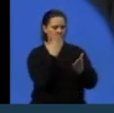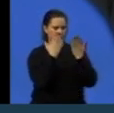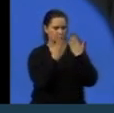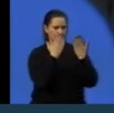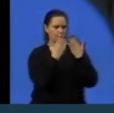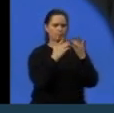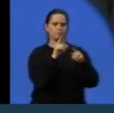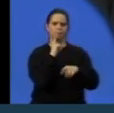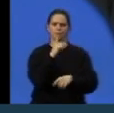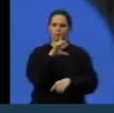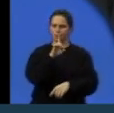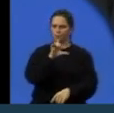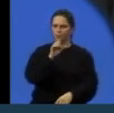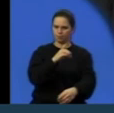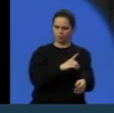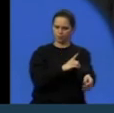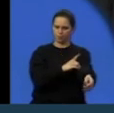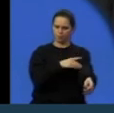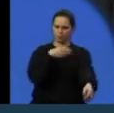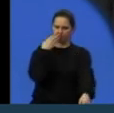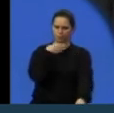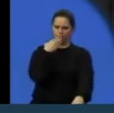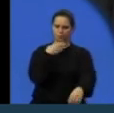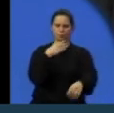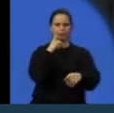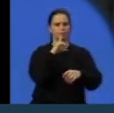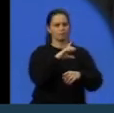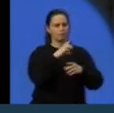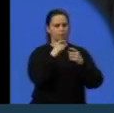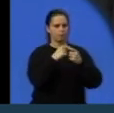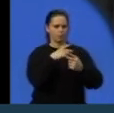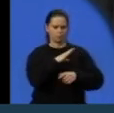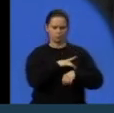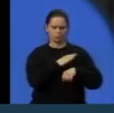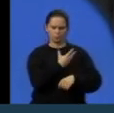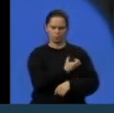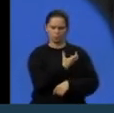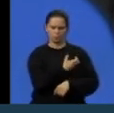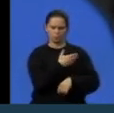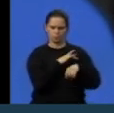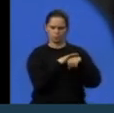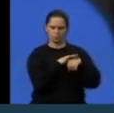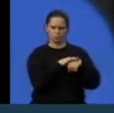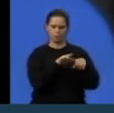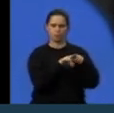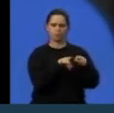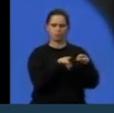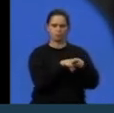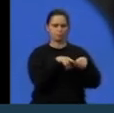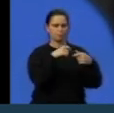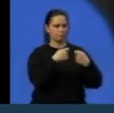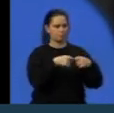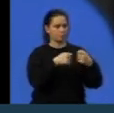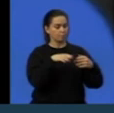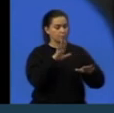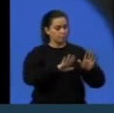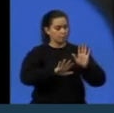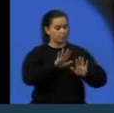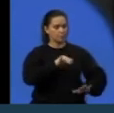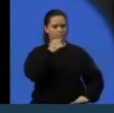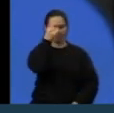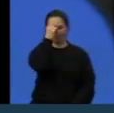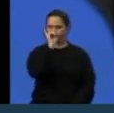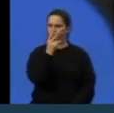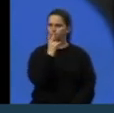o diabetes, o colesterol, triglicérides, doenças cardíacas, além da necessidade de não fumar, ter